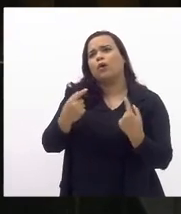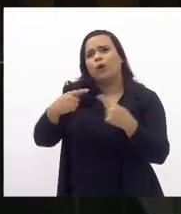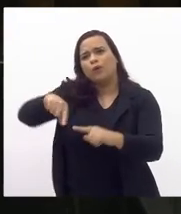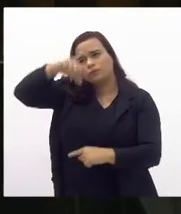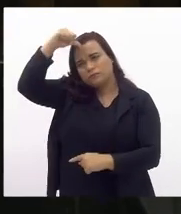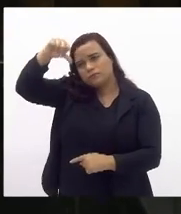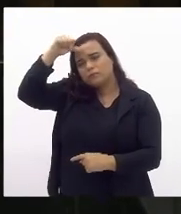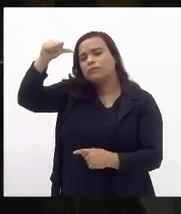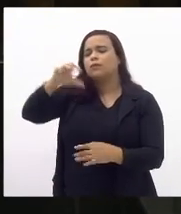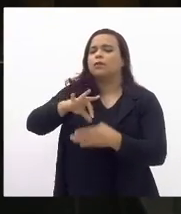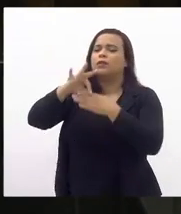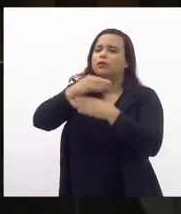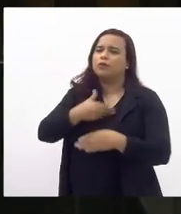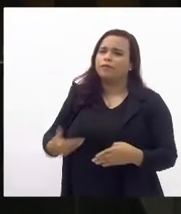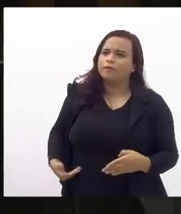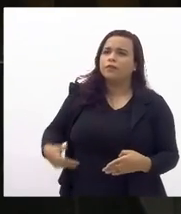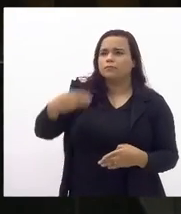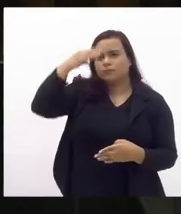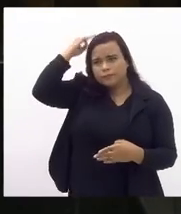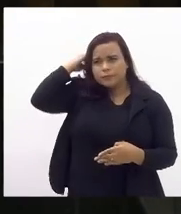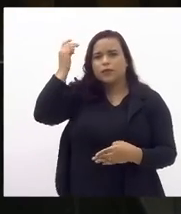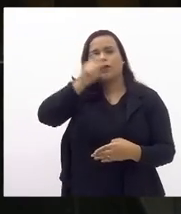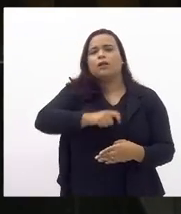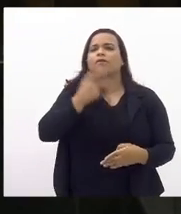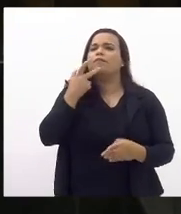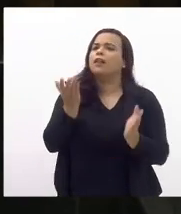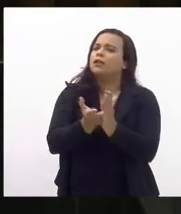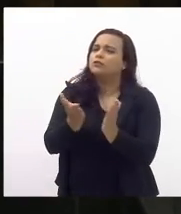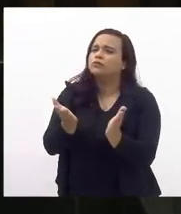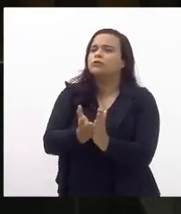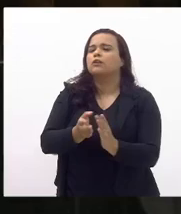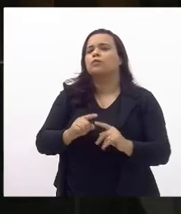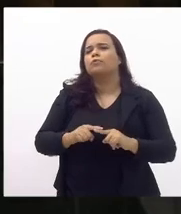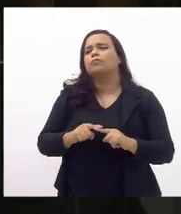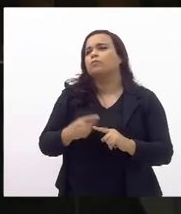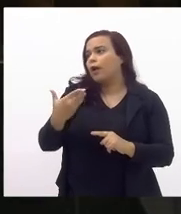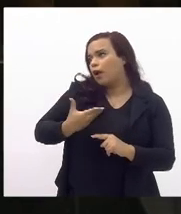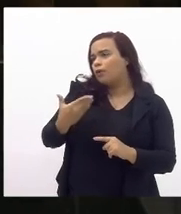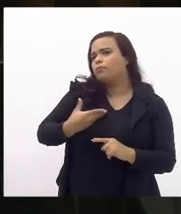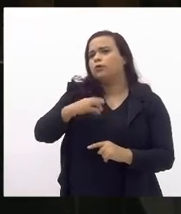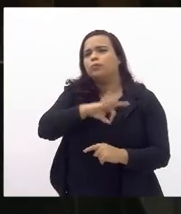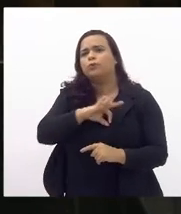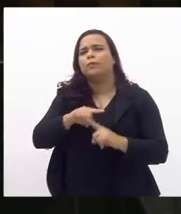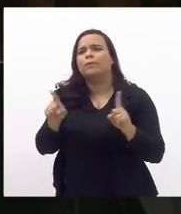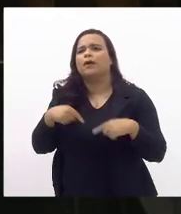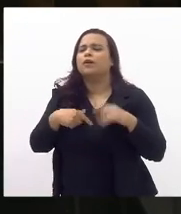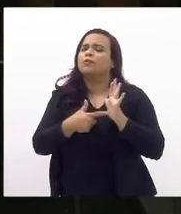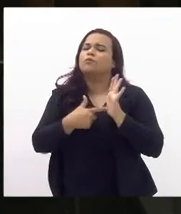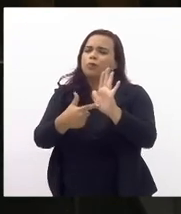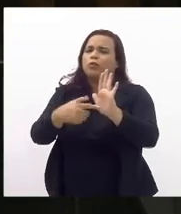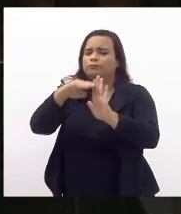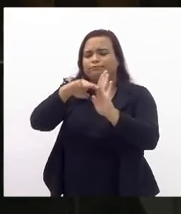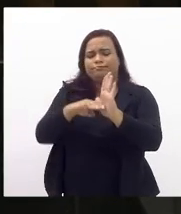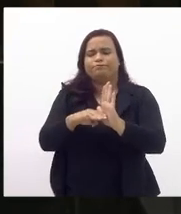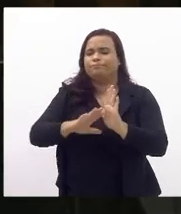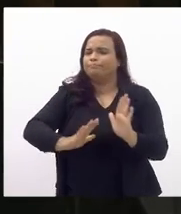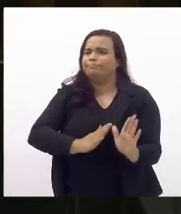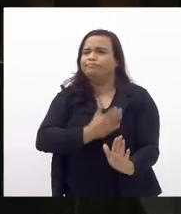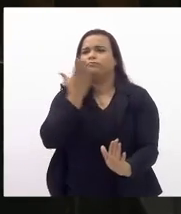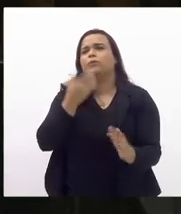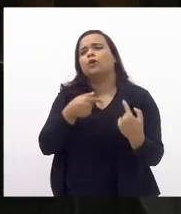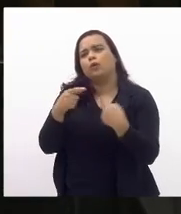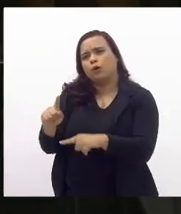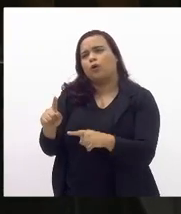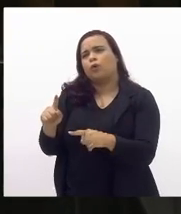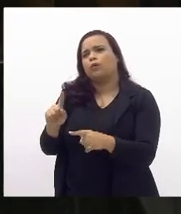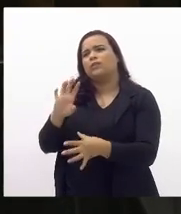amigo da polícia, se diz cristão, quando, na verdade, ele apresenta pautas repugnantes contra toda a essência